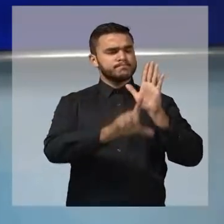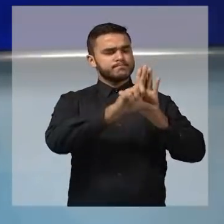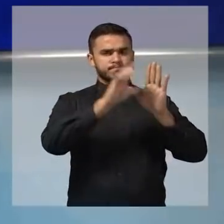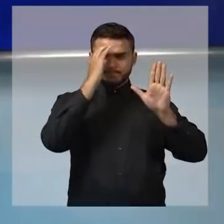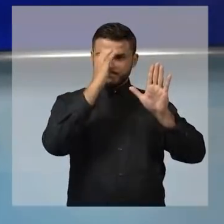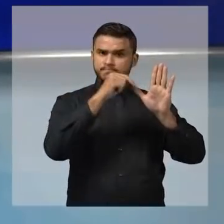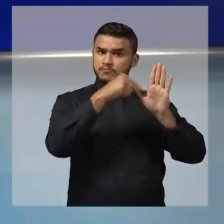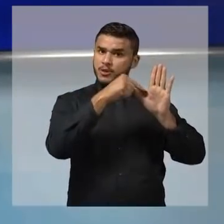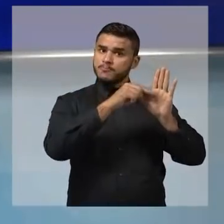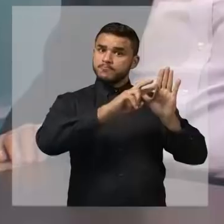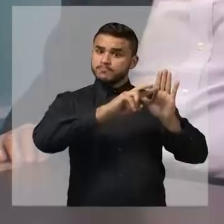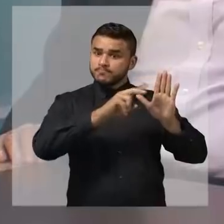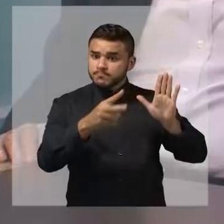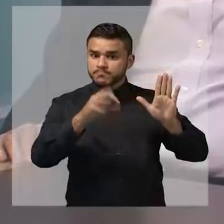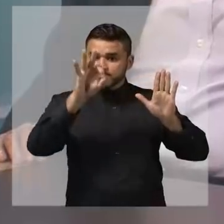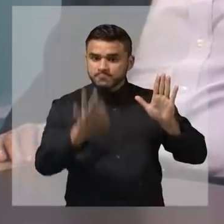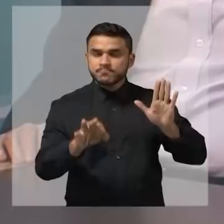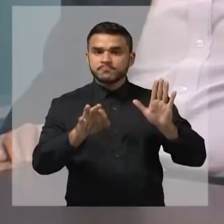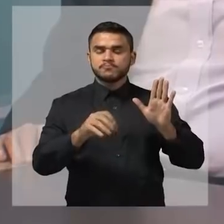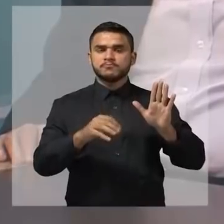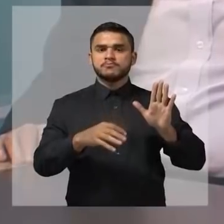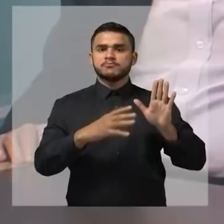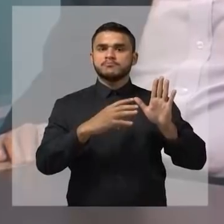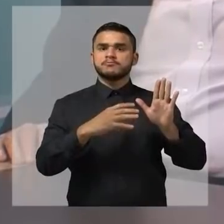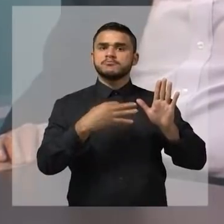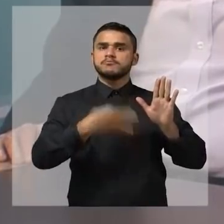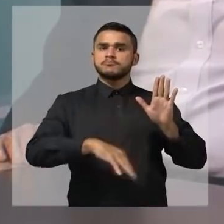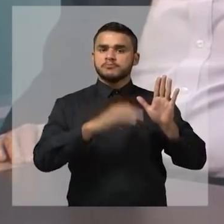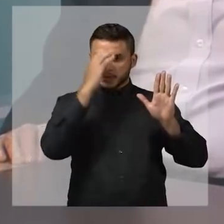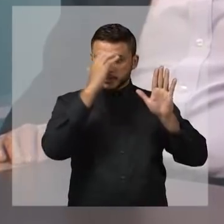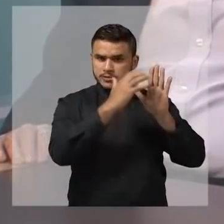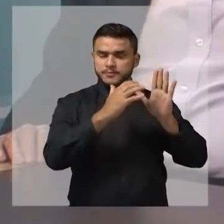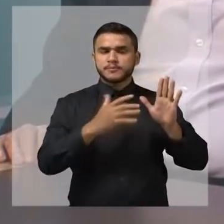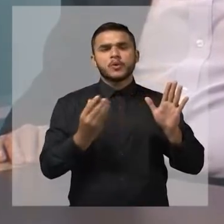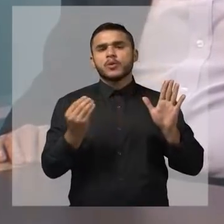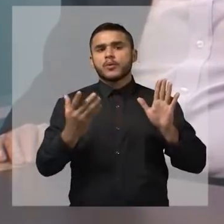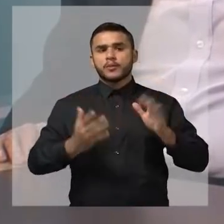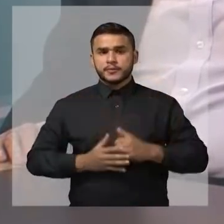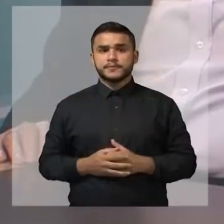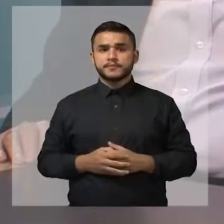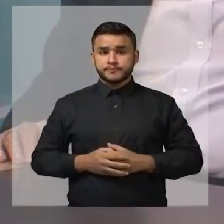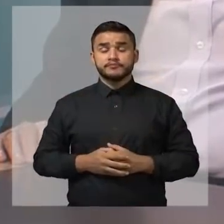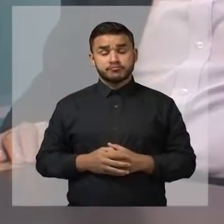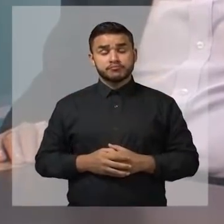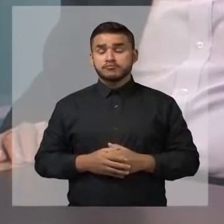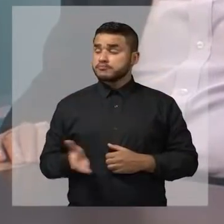essa colocação, ela me chama a atenção, porque